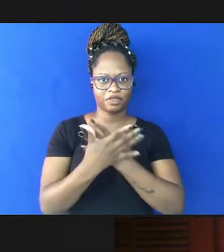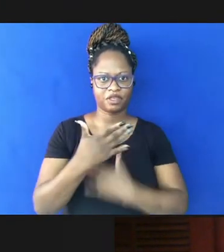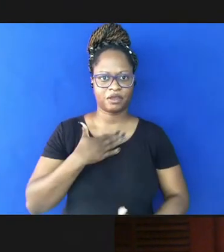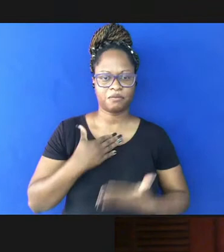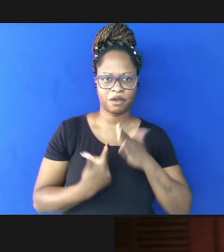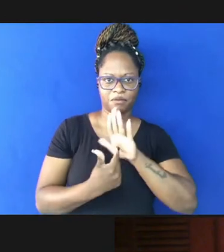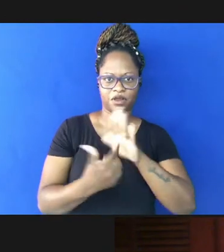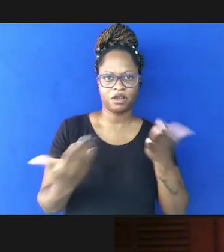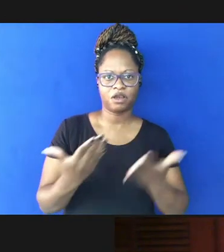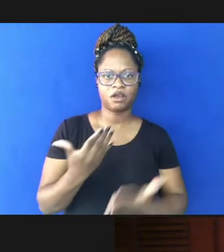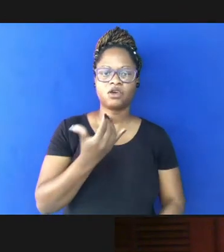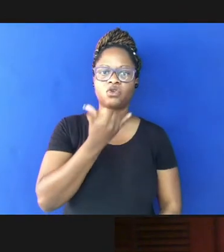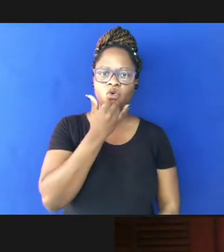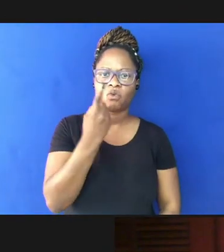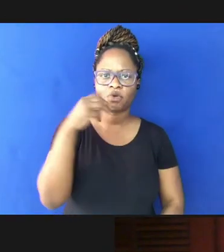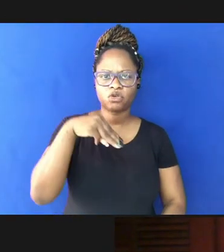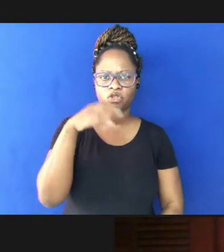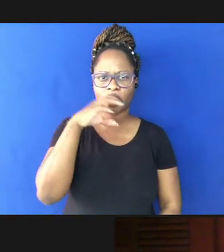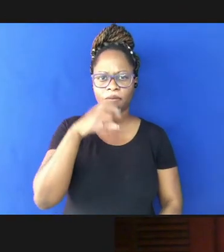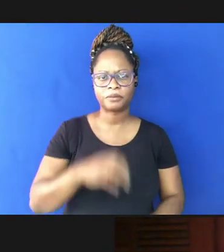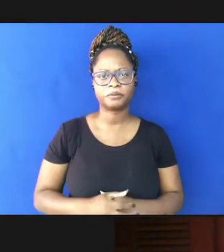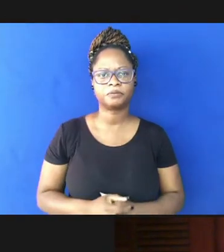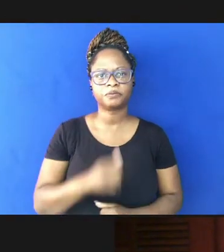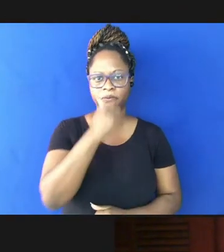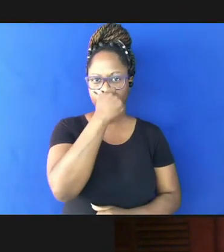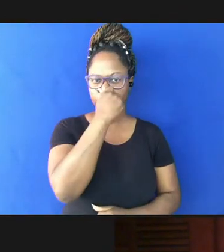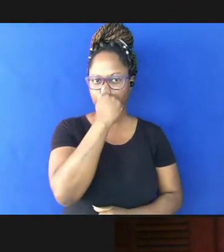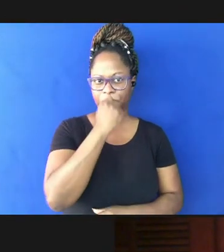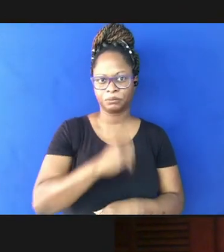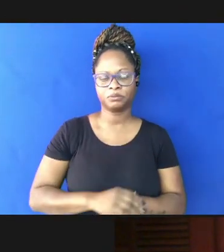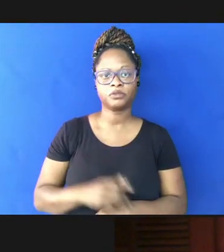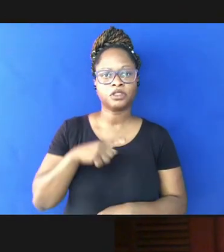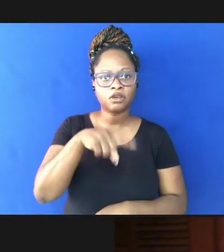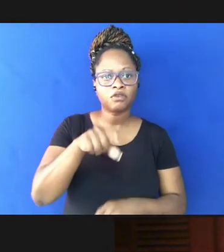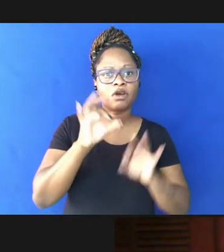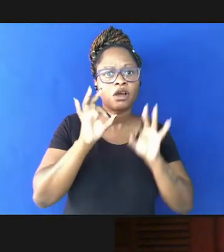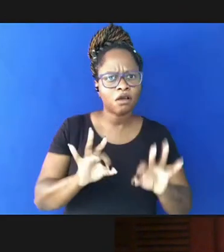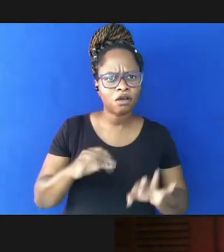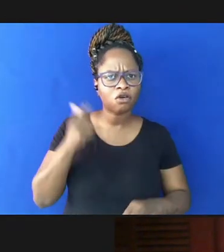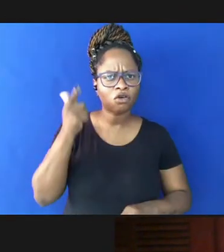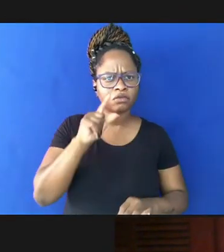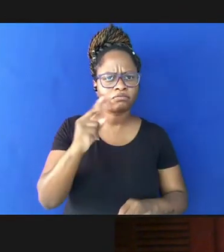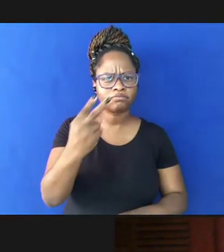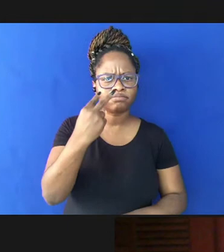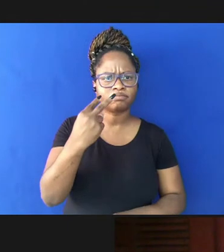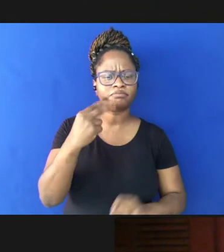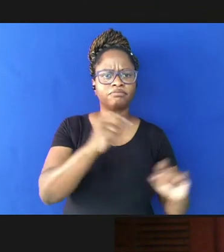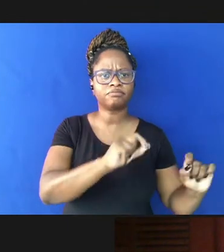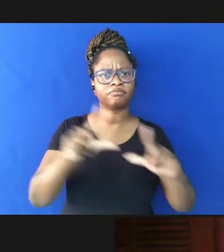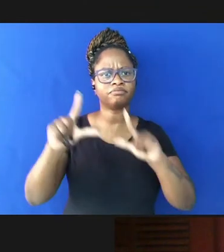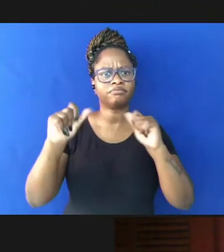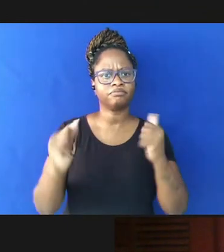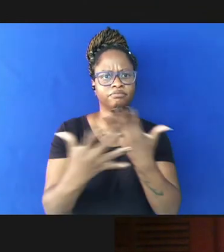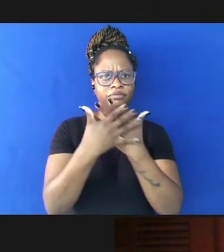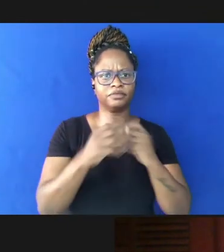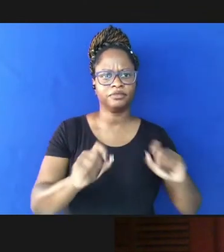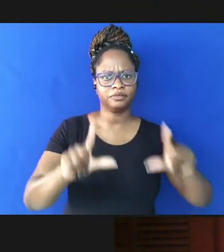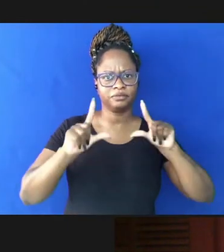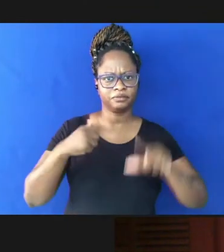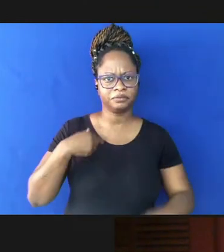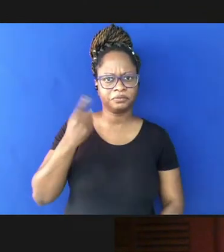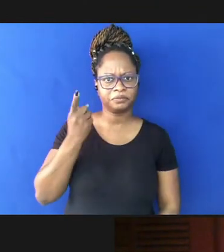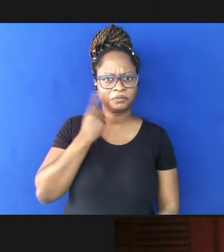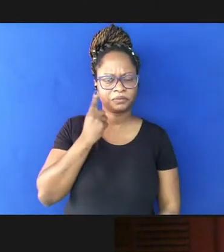só um minutinho, e peço, por favor, que me confirmem se vocês estão vendo a imagem da minha